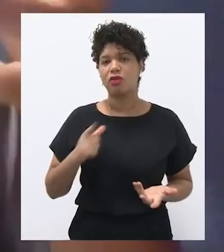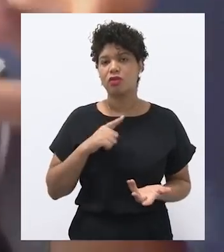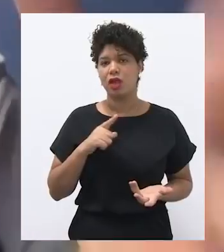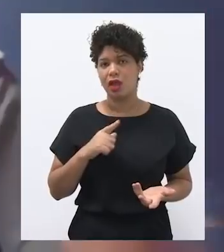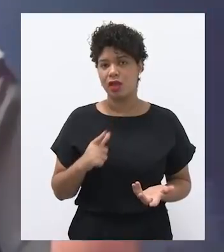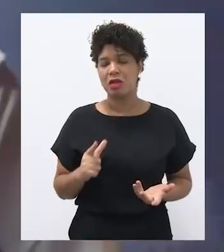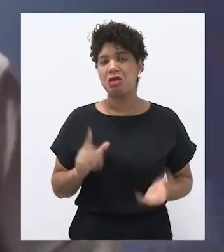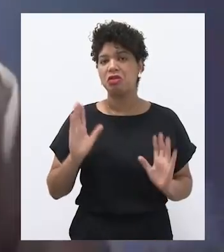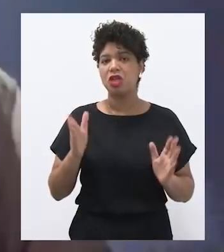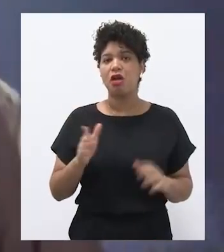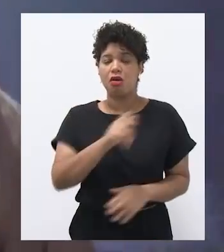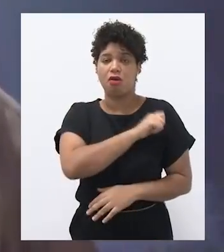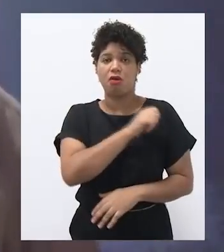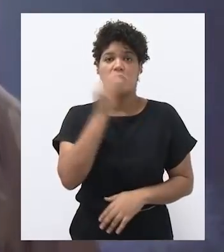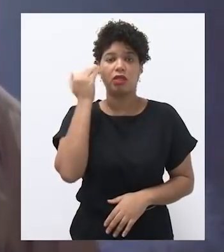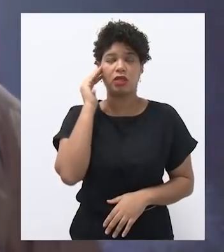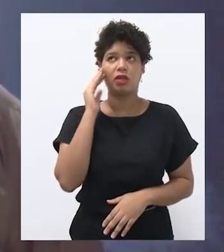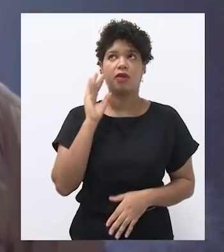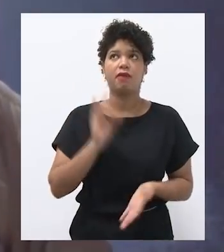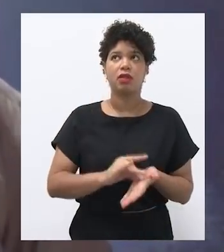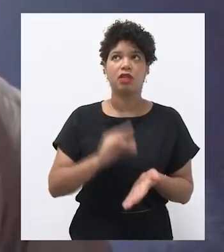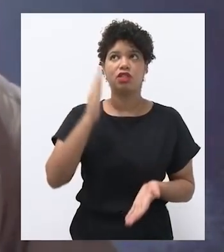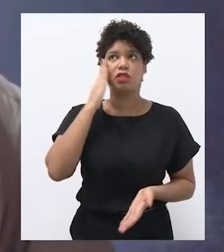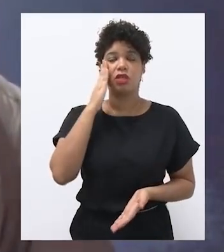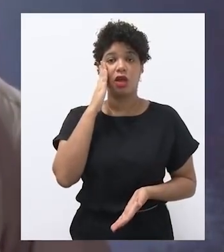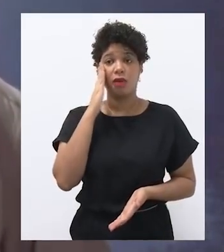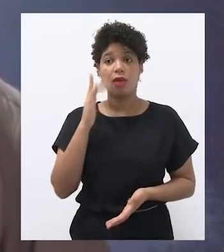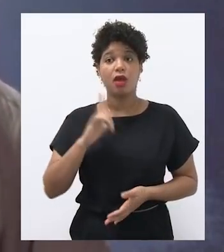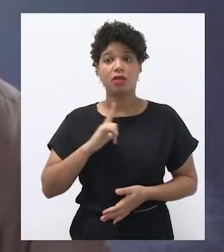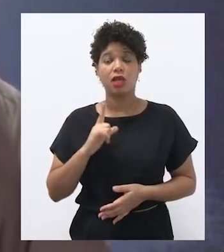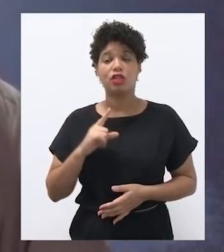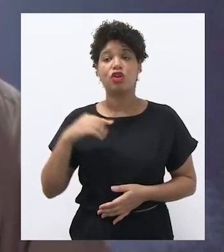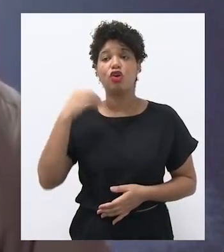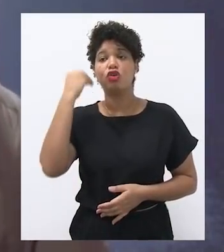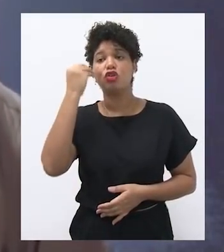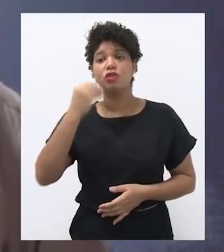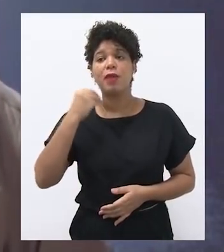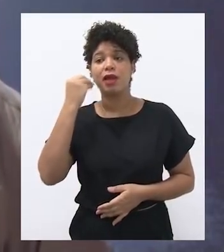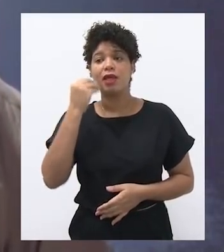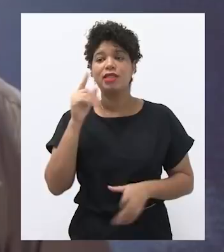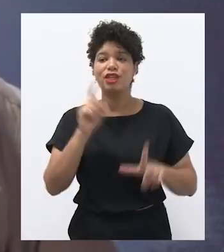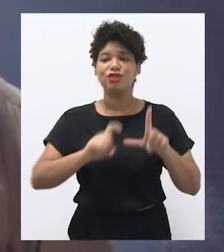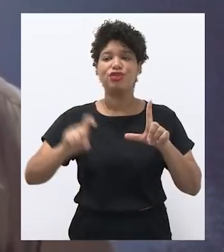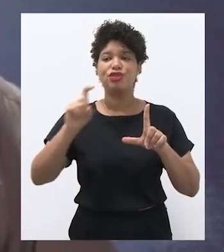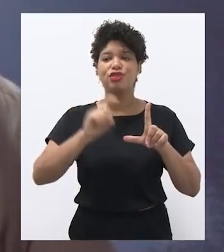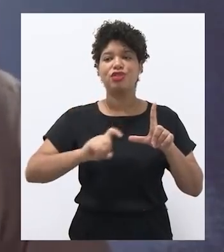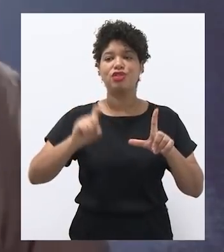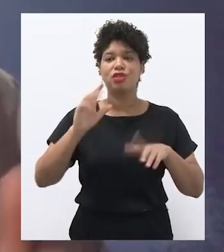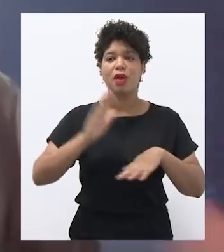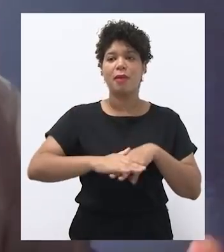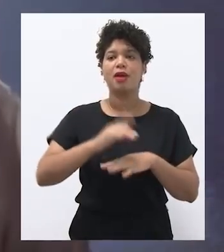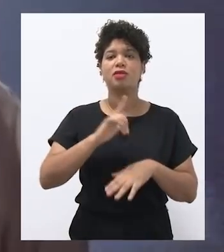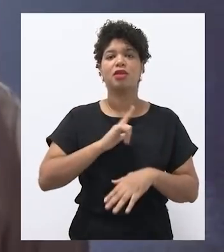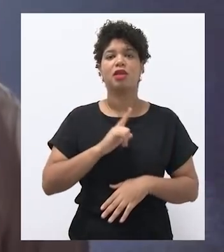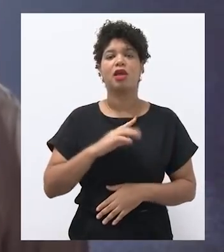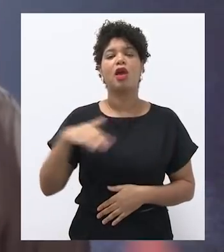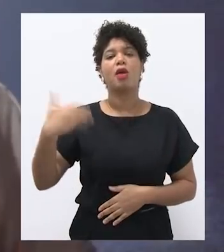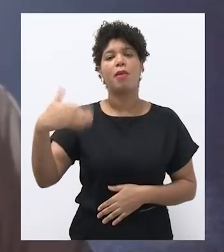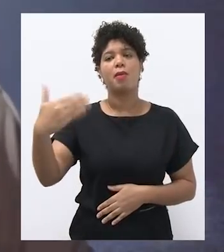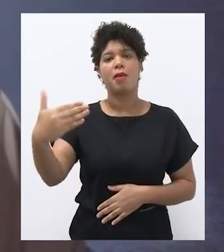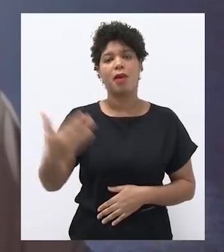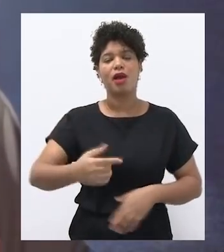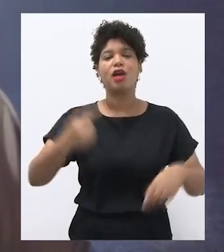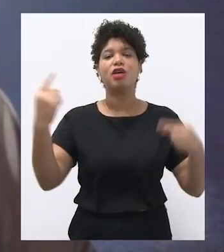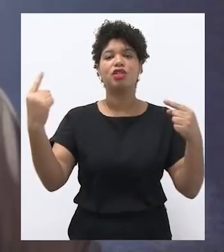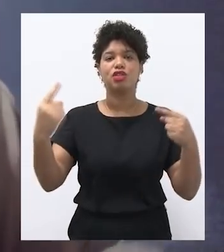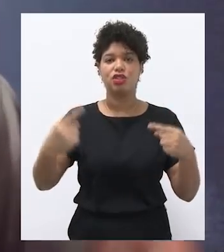alunos já entenderam que o computador é uma realidade, e traz essa experiência mais digital? Esse é o nosso próximo desafio. Essa é